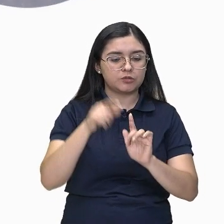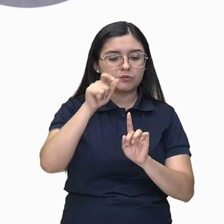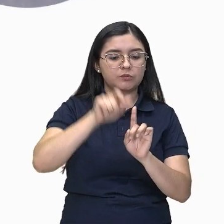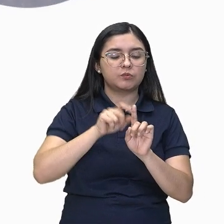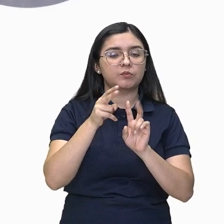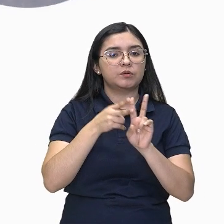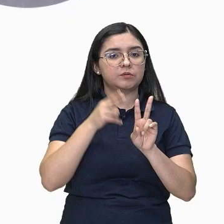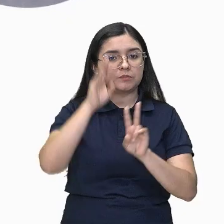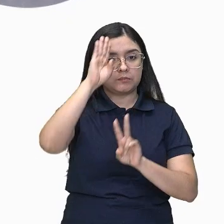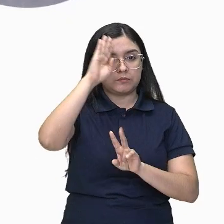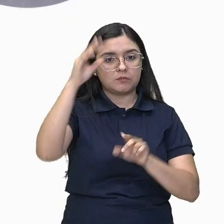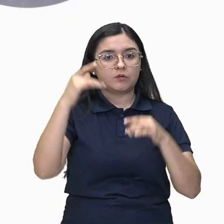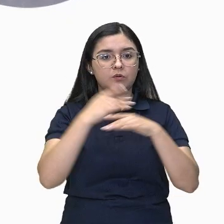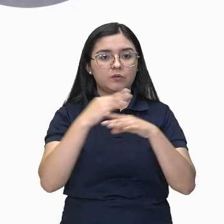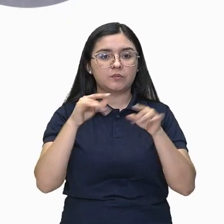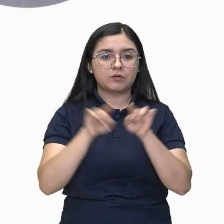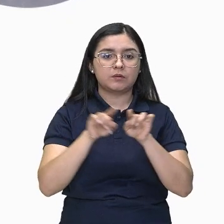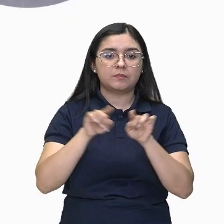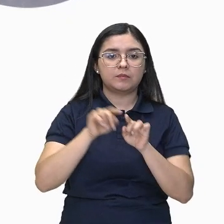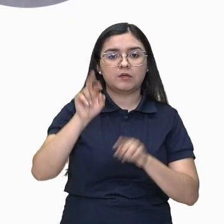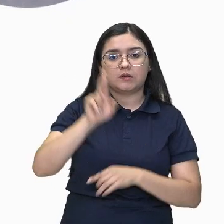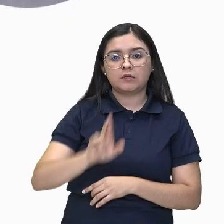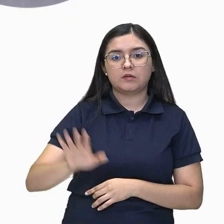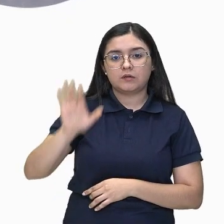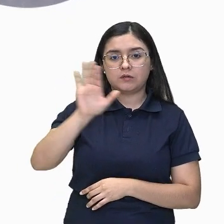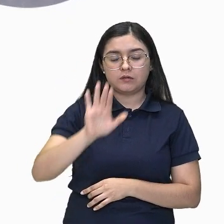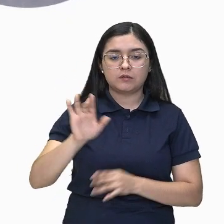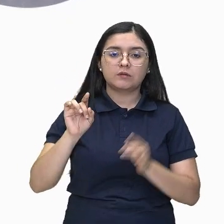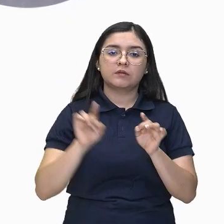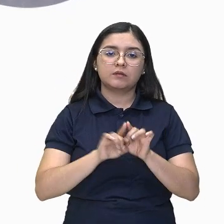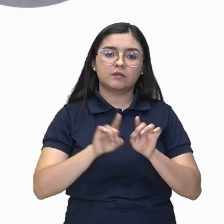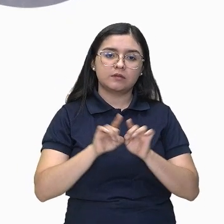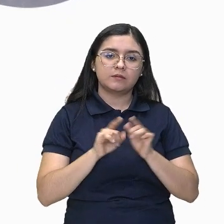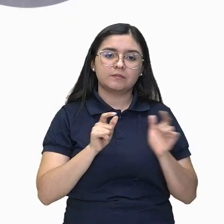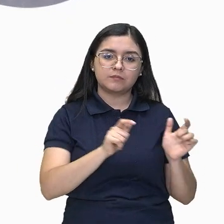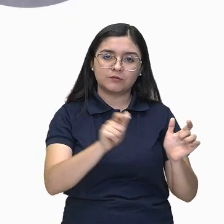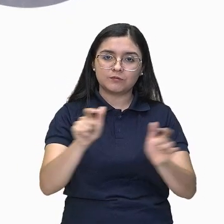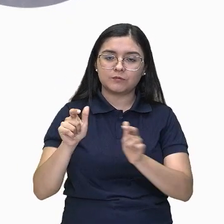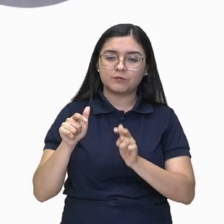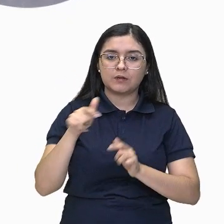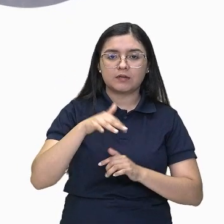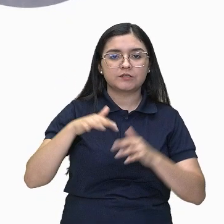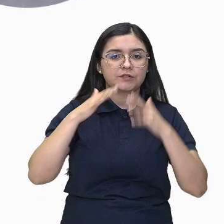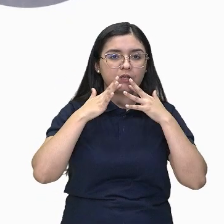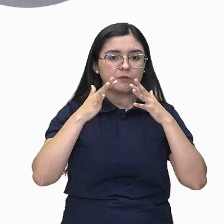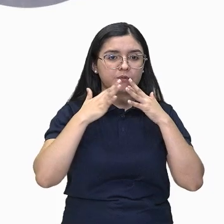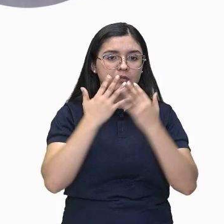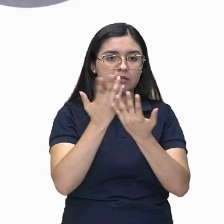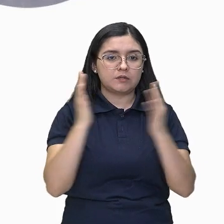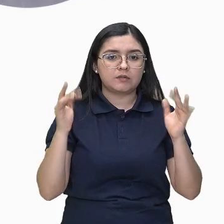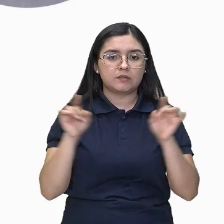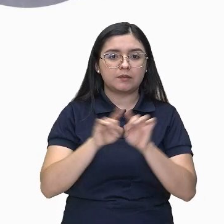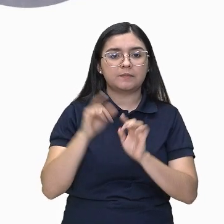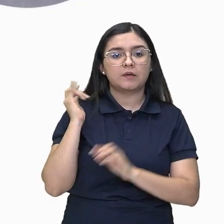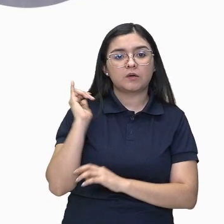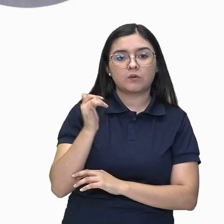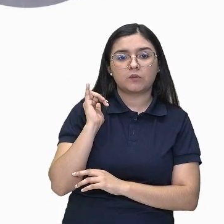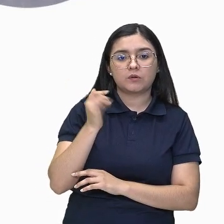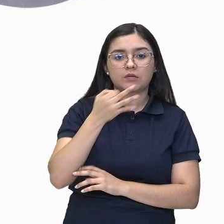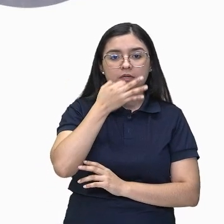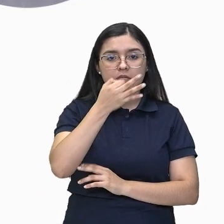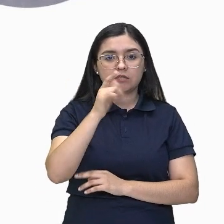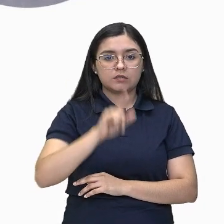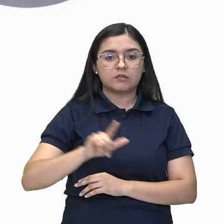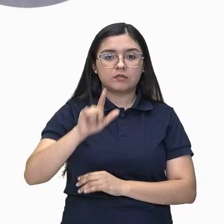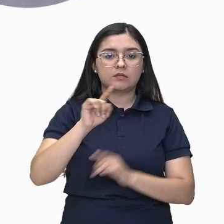indígena, urbanos e regionalistas, fala da cidade, mas também fala sobre esses espaços naturais, além de crônicas, críticas